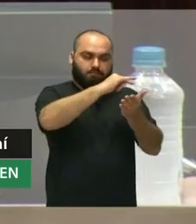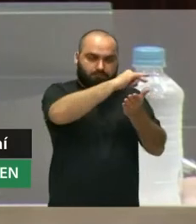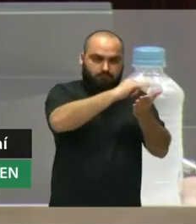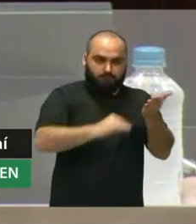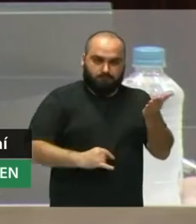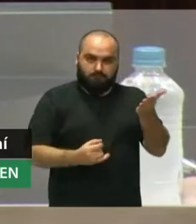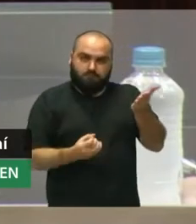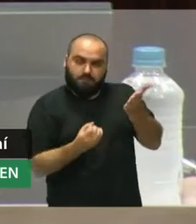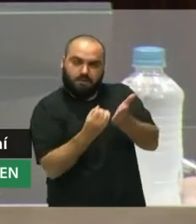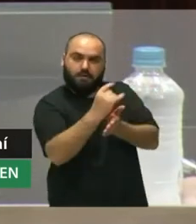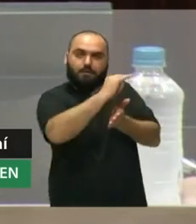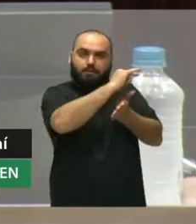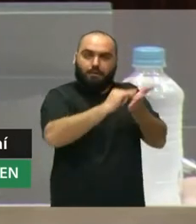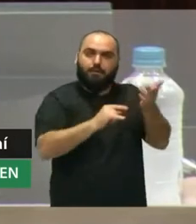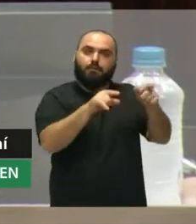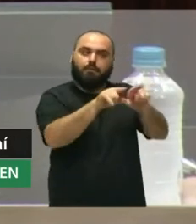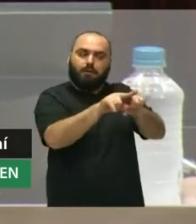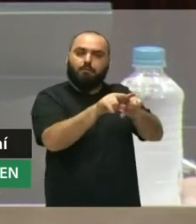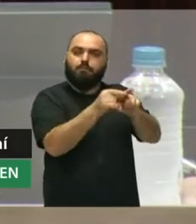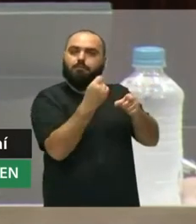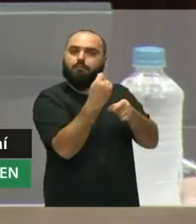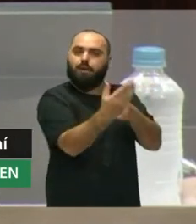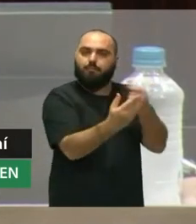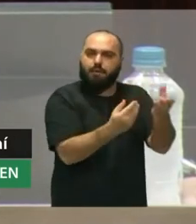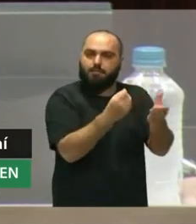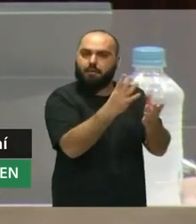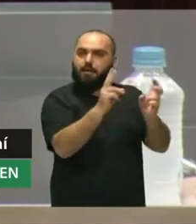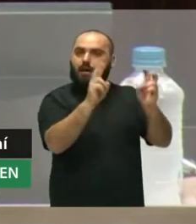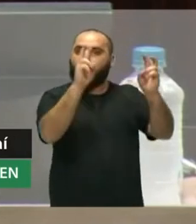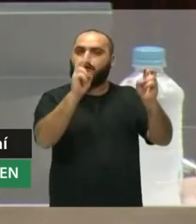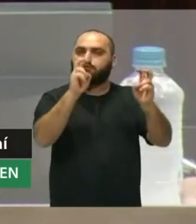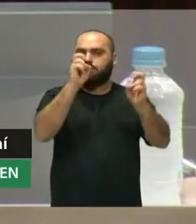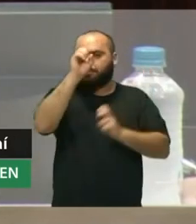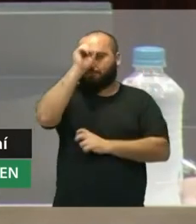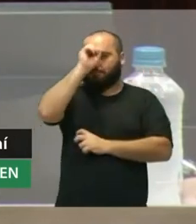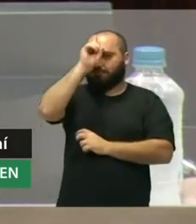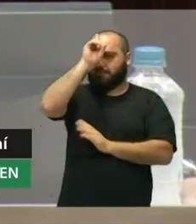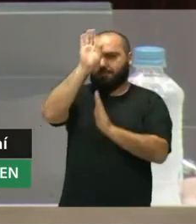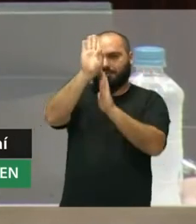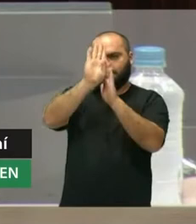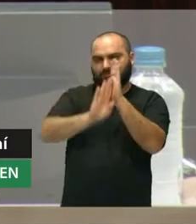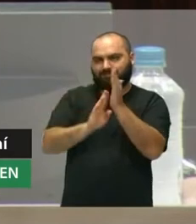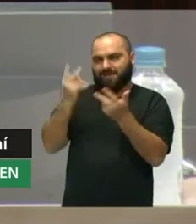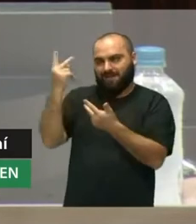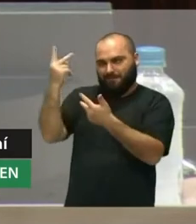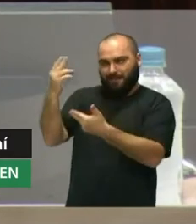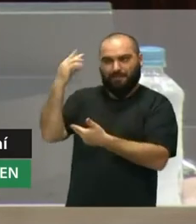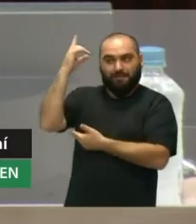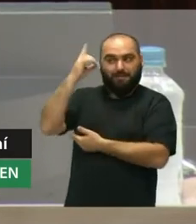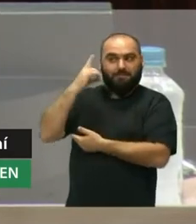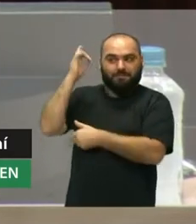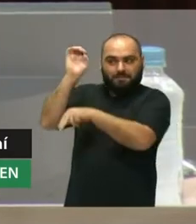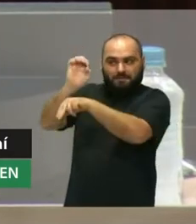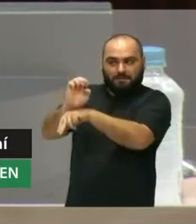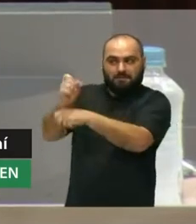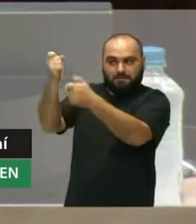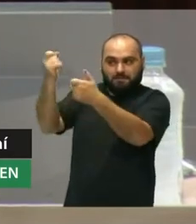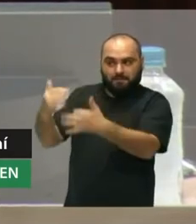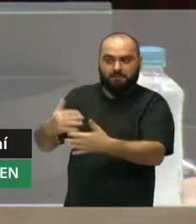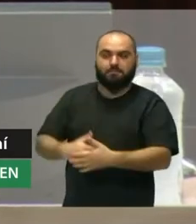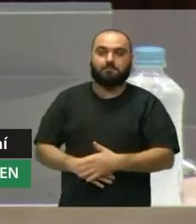que envolvem o Hospital Marieta. Como a Ana Campagnolo colocou, eu também nasci há 52